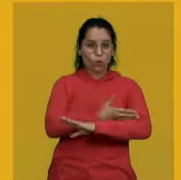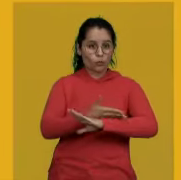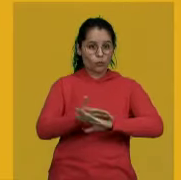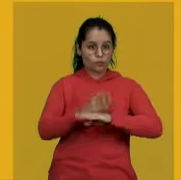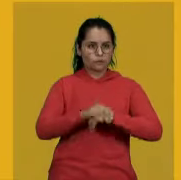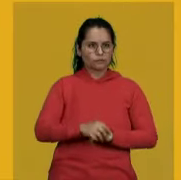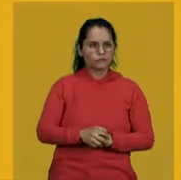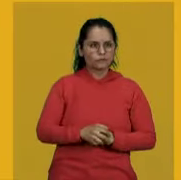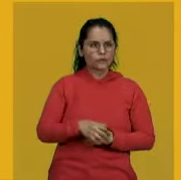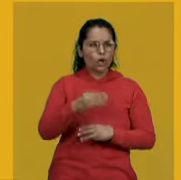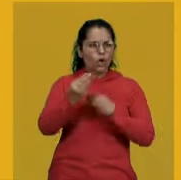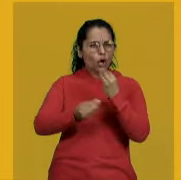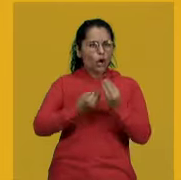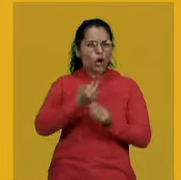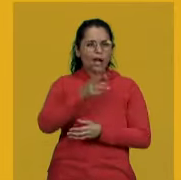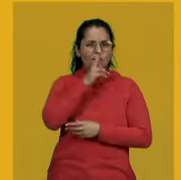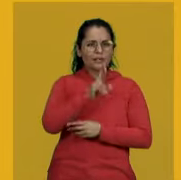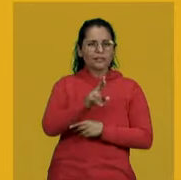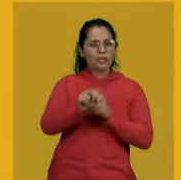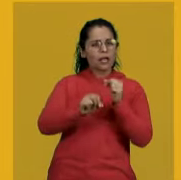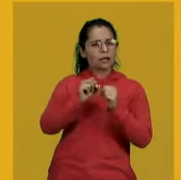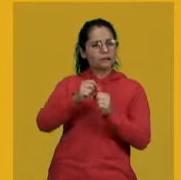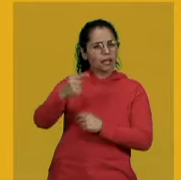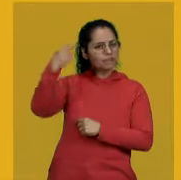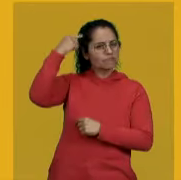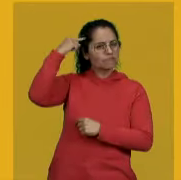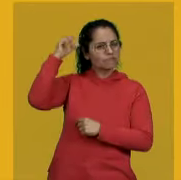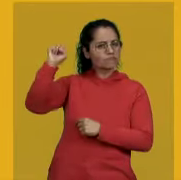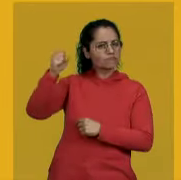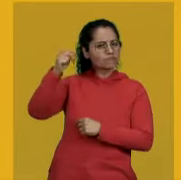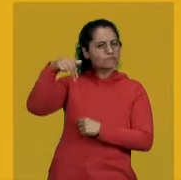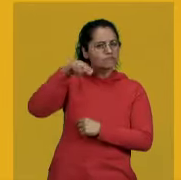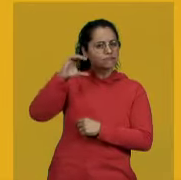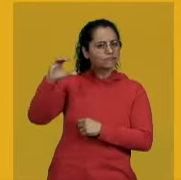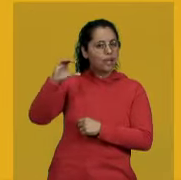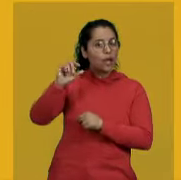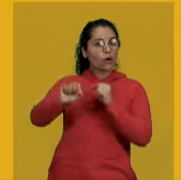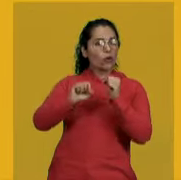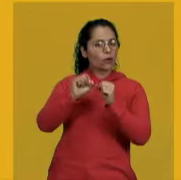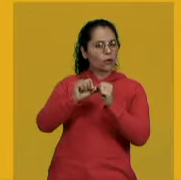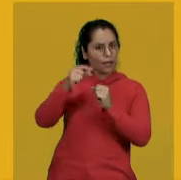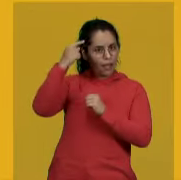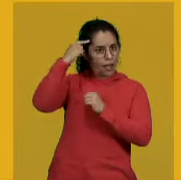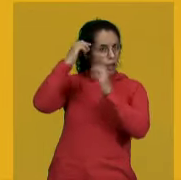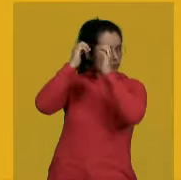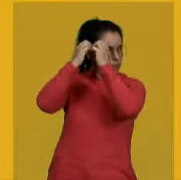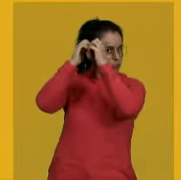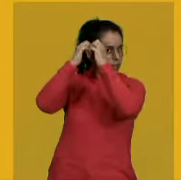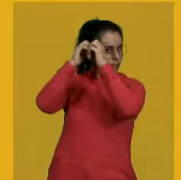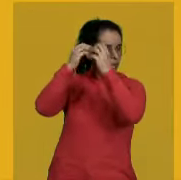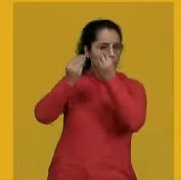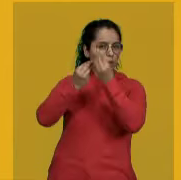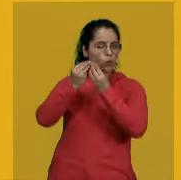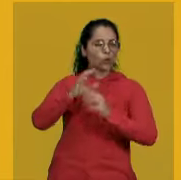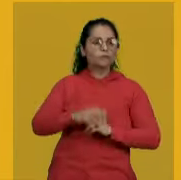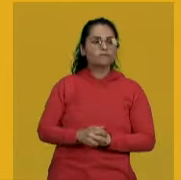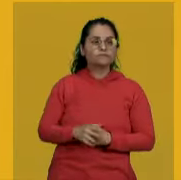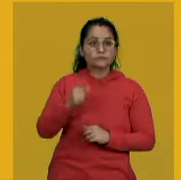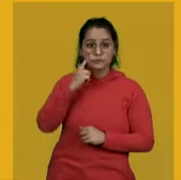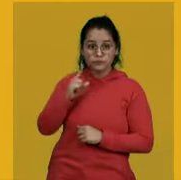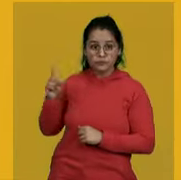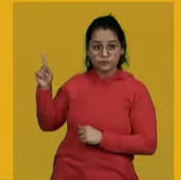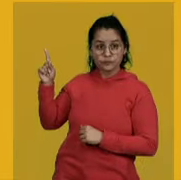classificação de acordo com os efeitos sobre o sistema nervoso central. Sistema nervoso central é o cérebro, tá, gente?